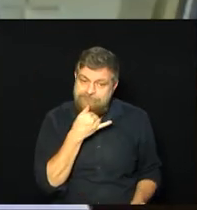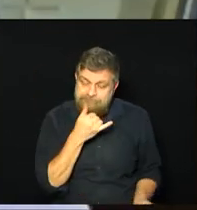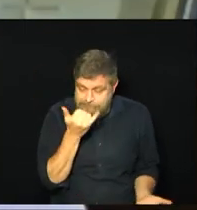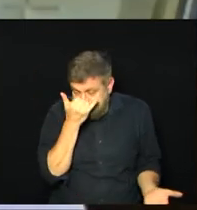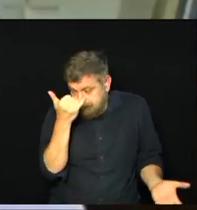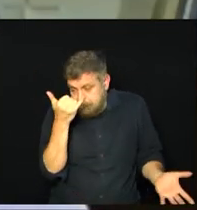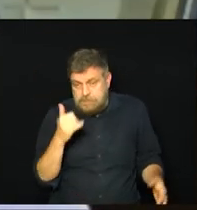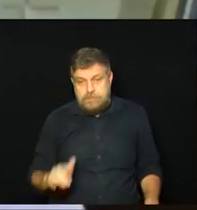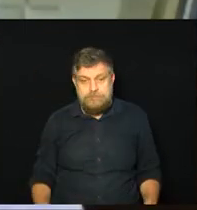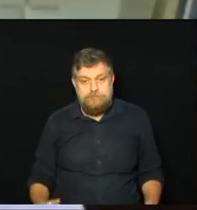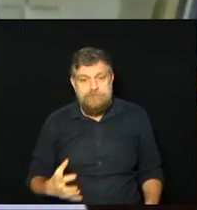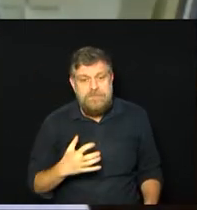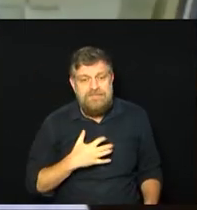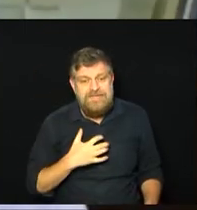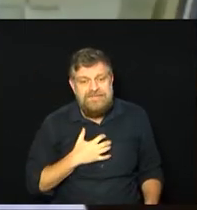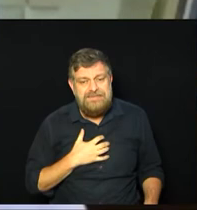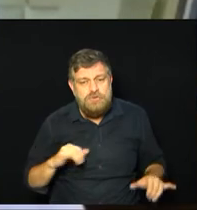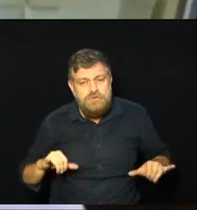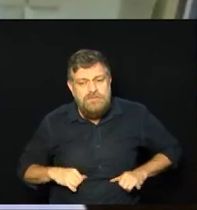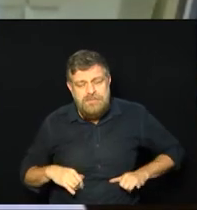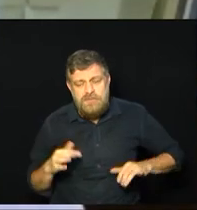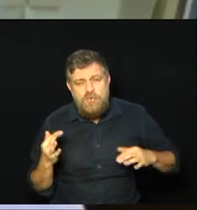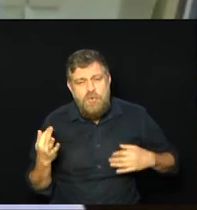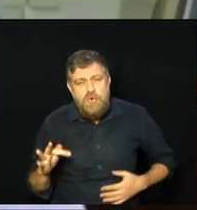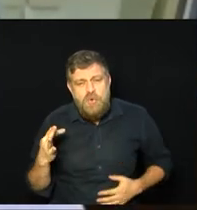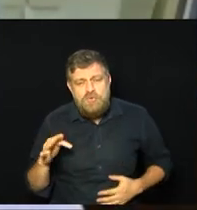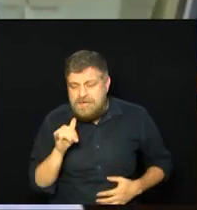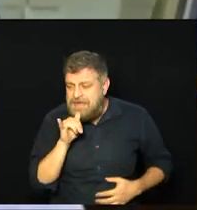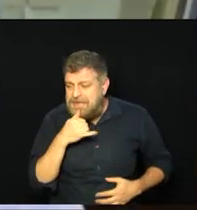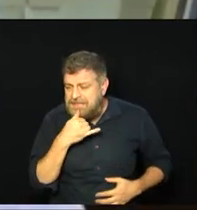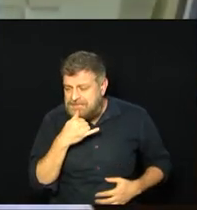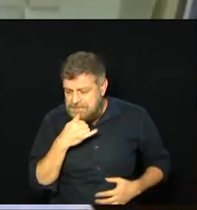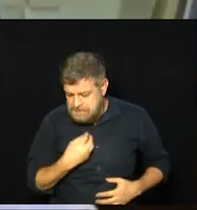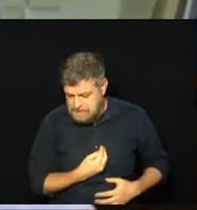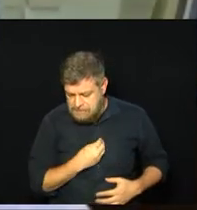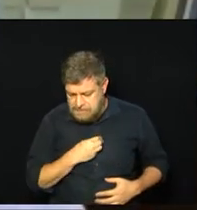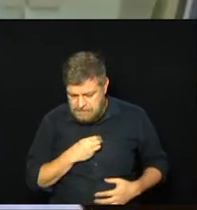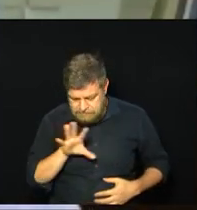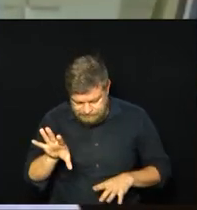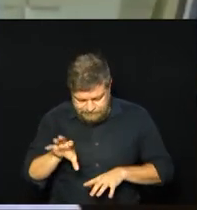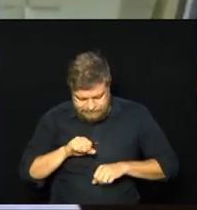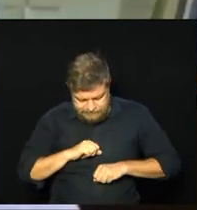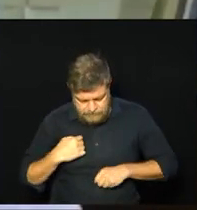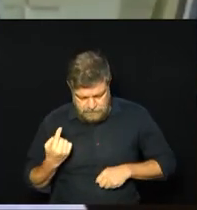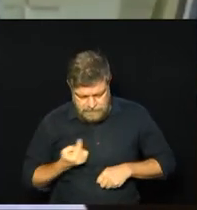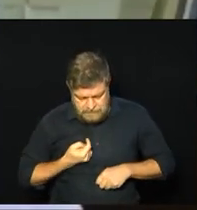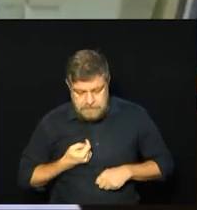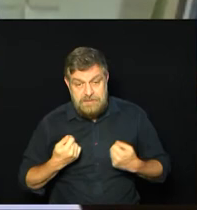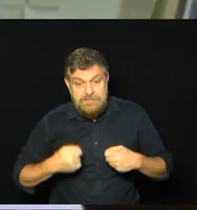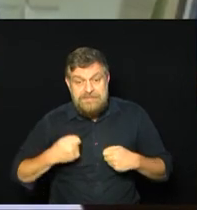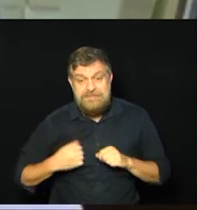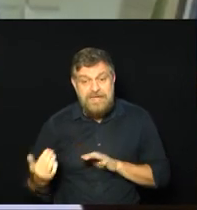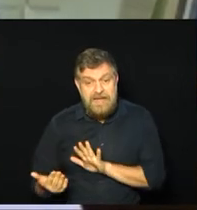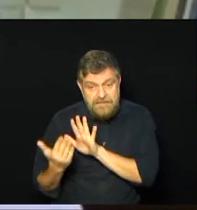E sentir essa dor, entender que a tristeza faz parte da vida, é uma das emoções que a gente precisa lidar, é